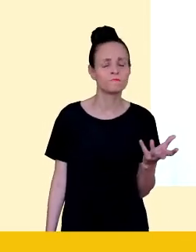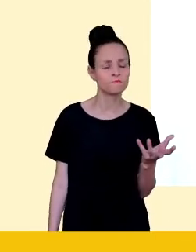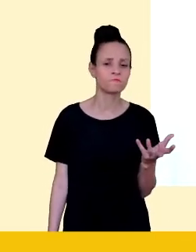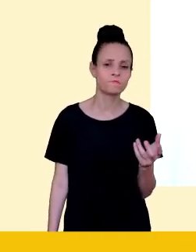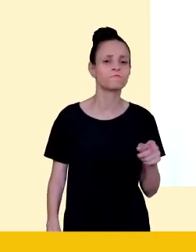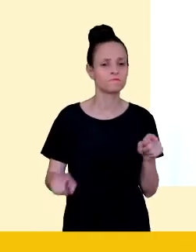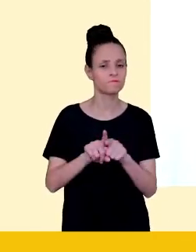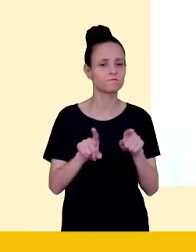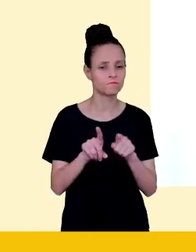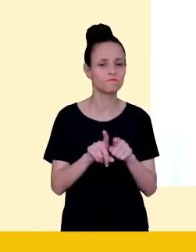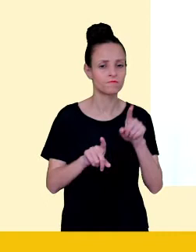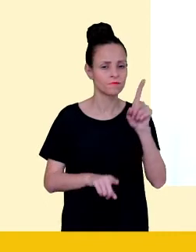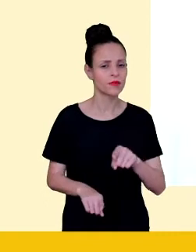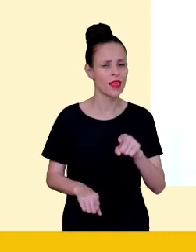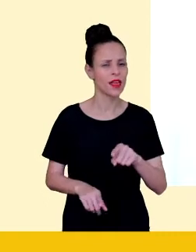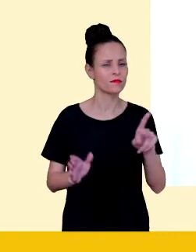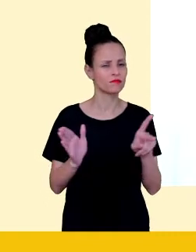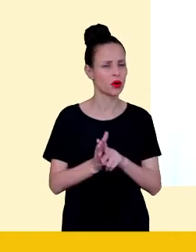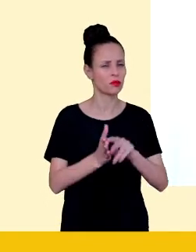foi de certa forma,